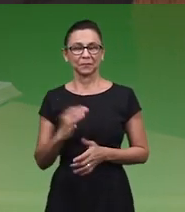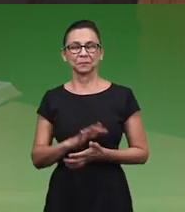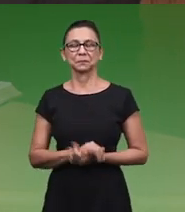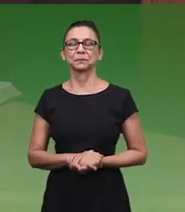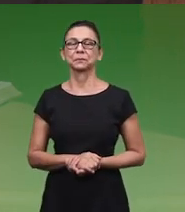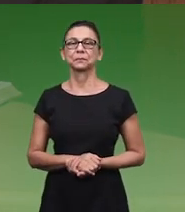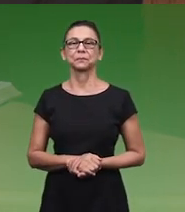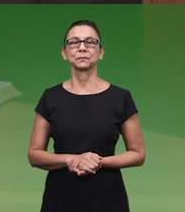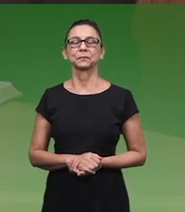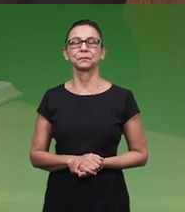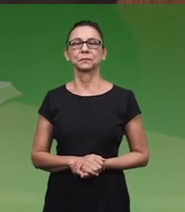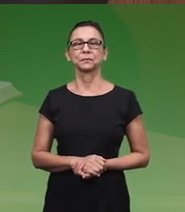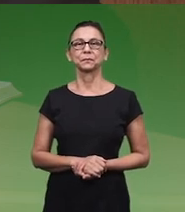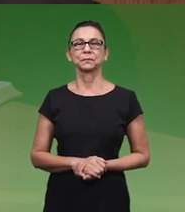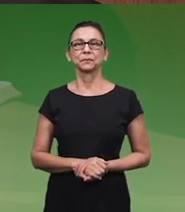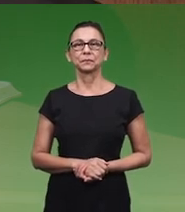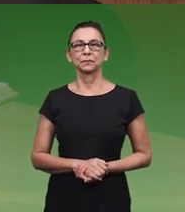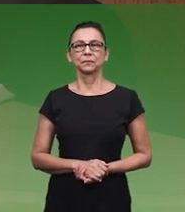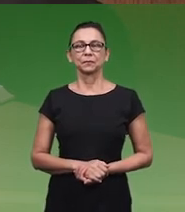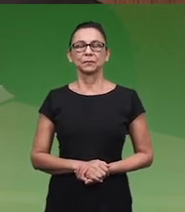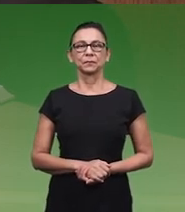irmãos,